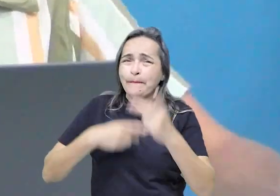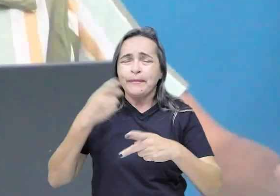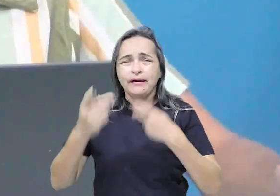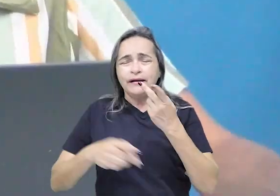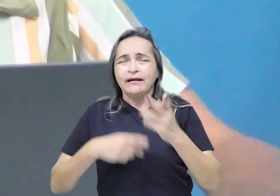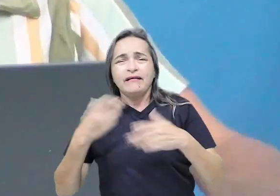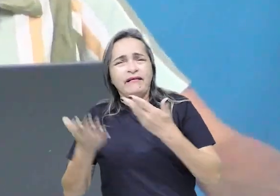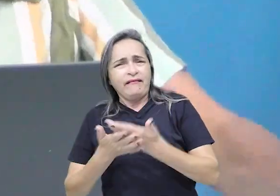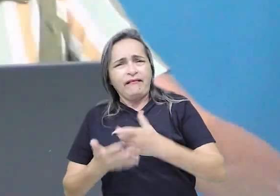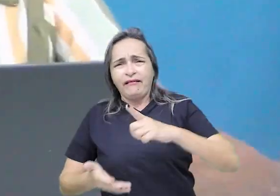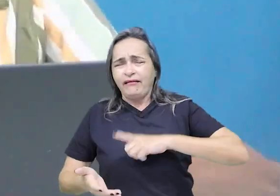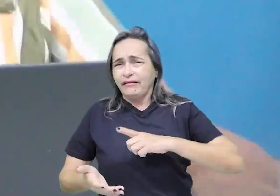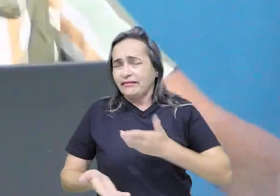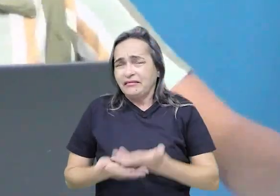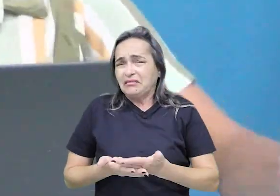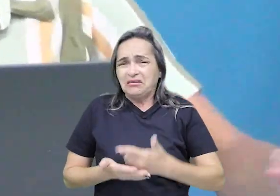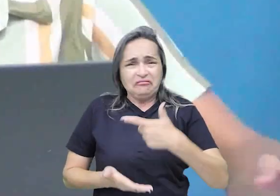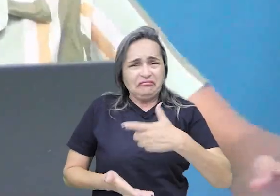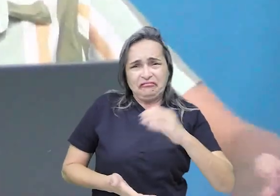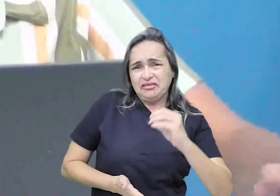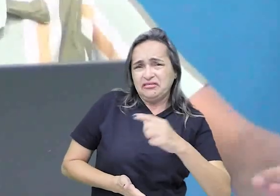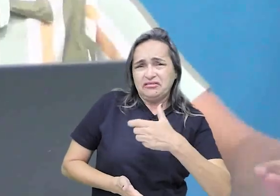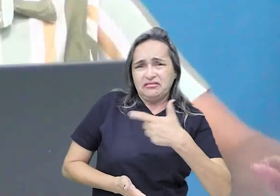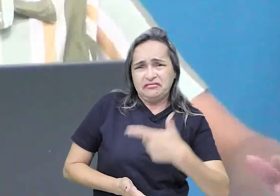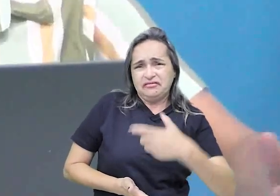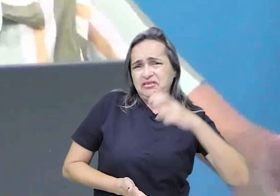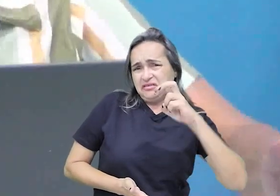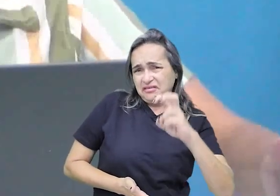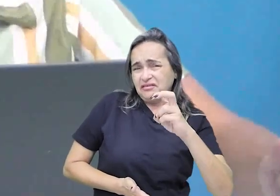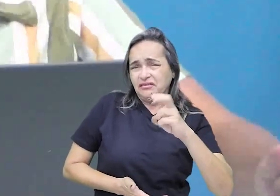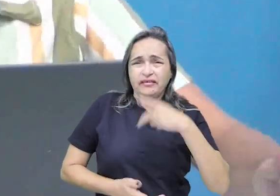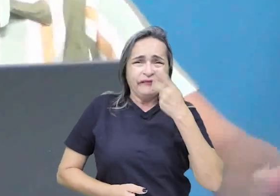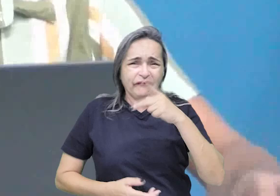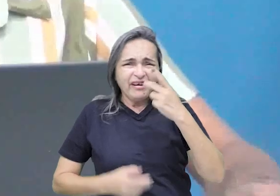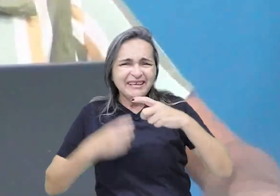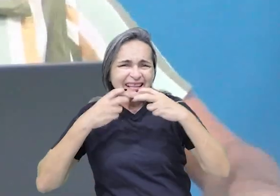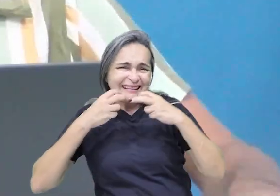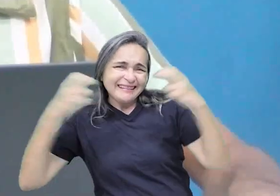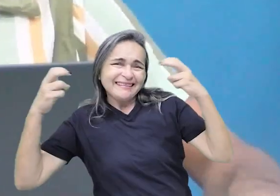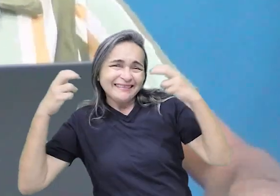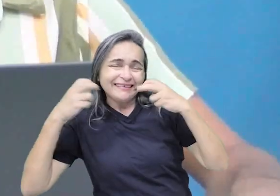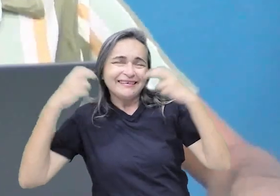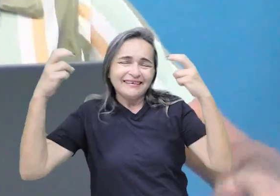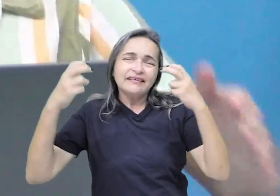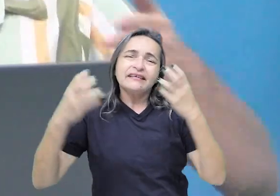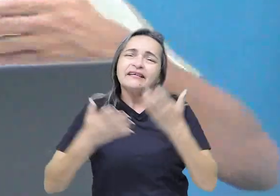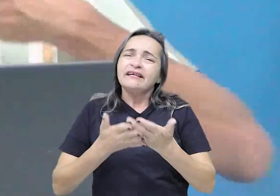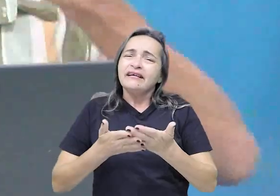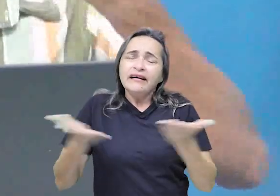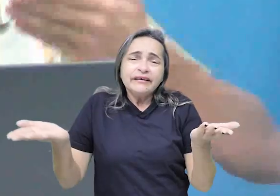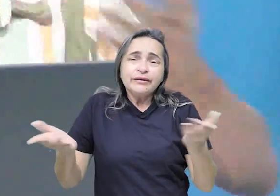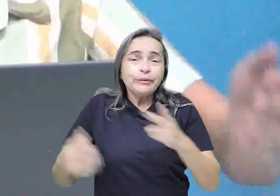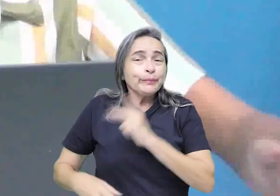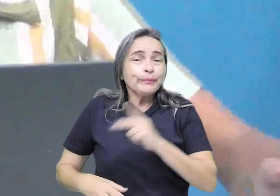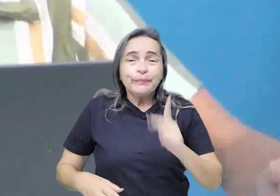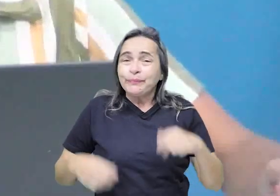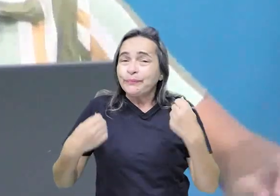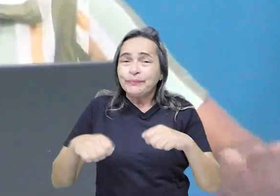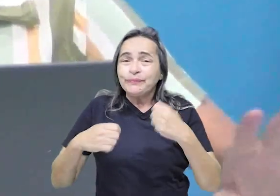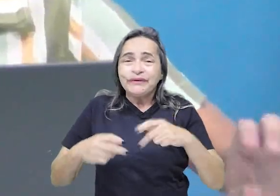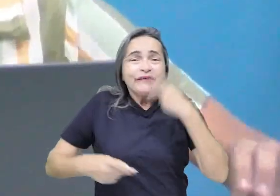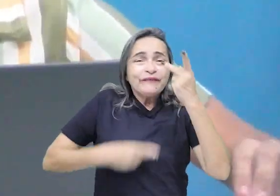são 20, 25 alunos ali falando, às vezes gritando, e ele também tem que falar